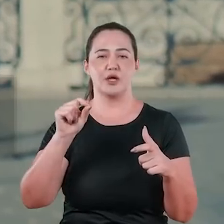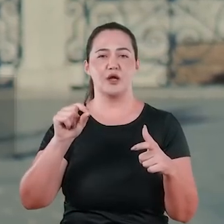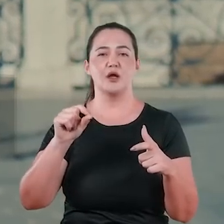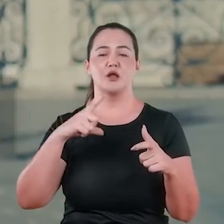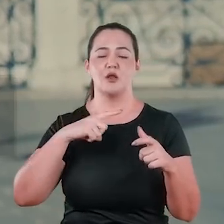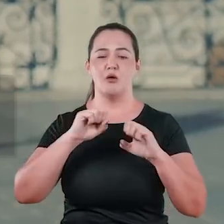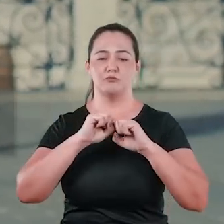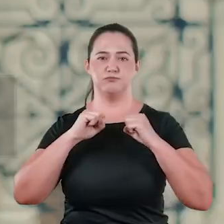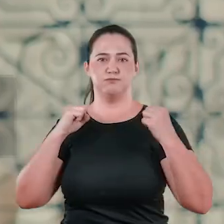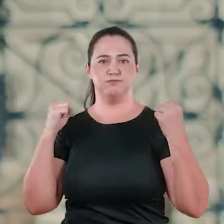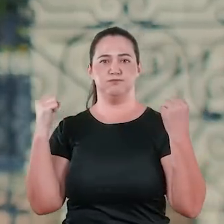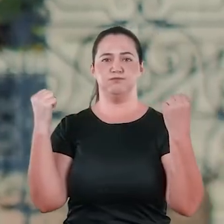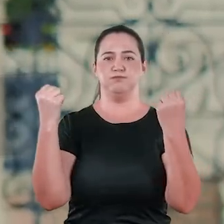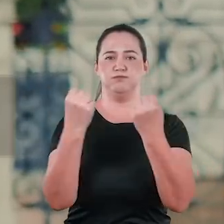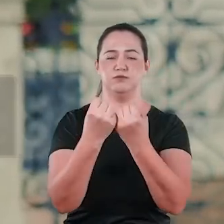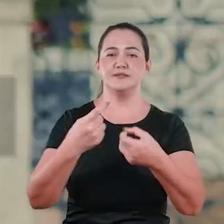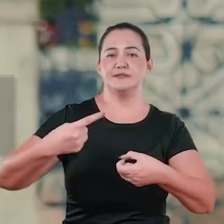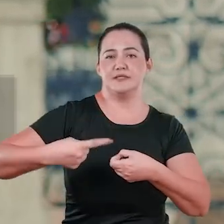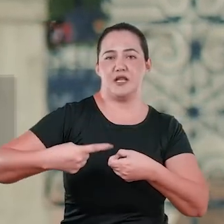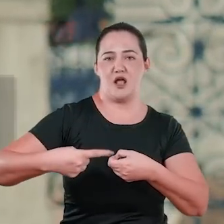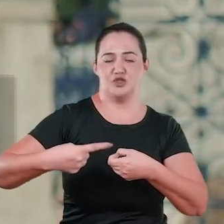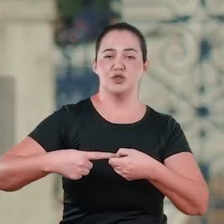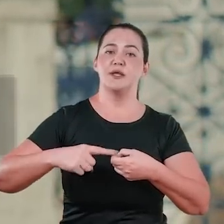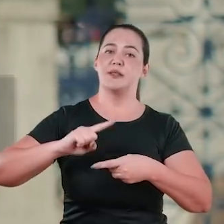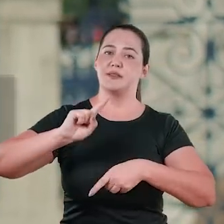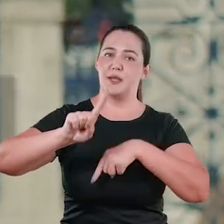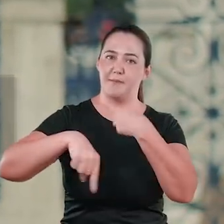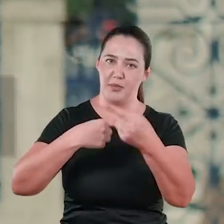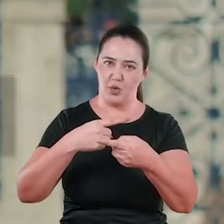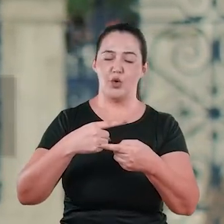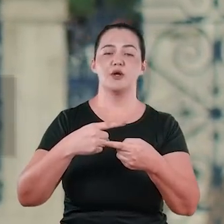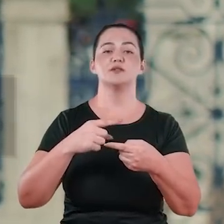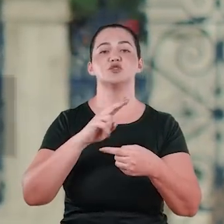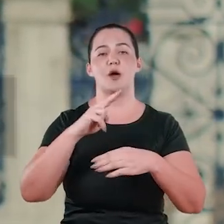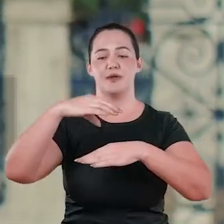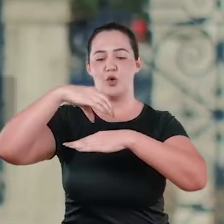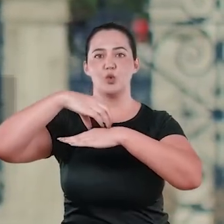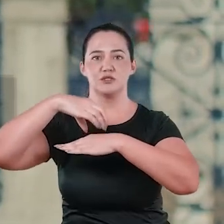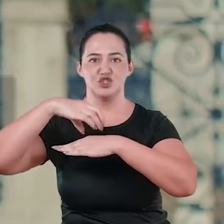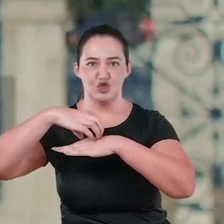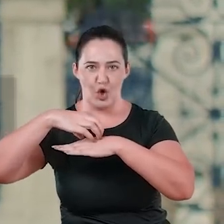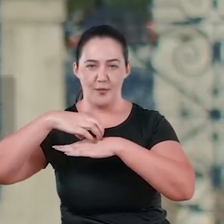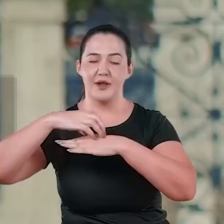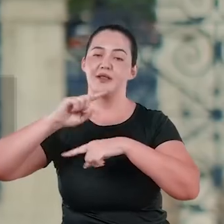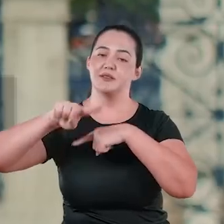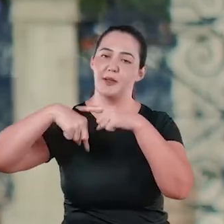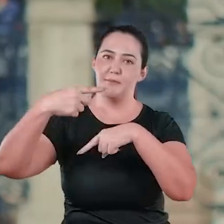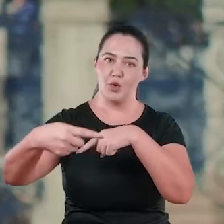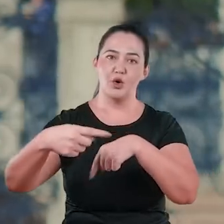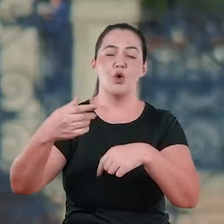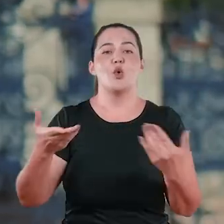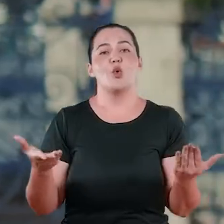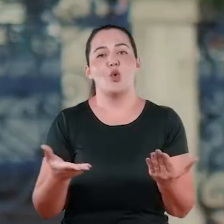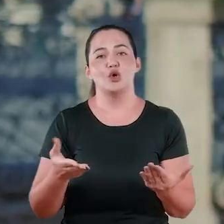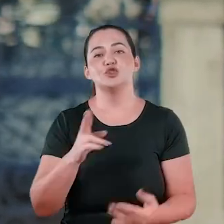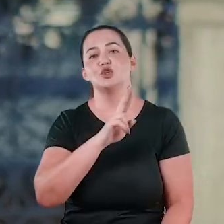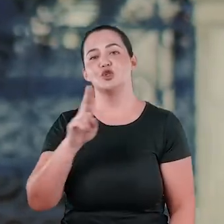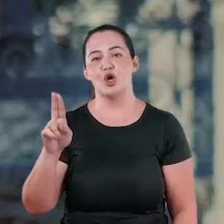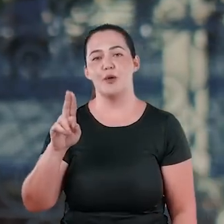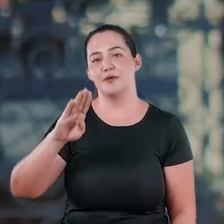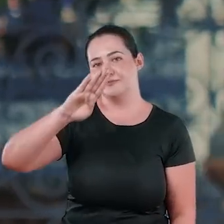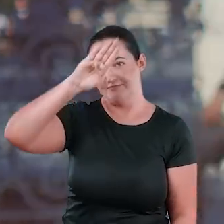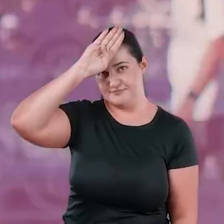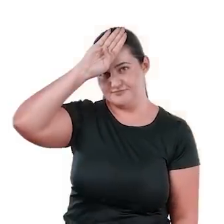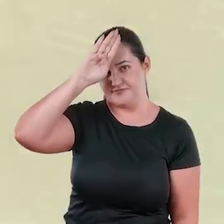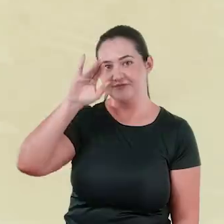cidade de Bizâncio, que depois viria a se chamar cidade de Constantinopla e mais tarde, até os dias atuais, cidade